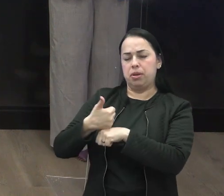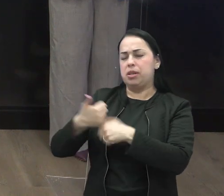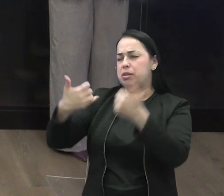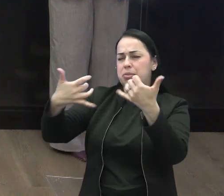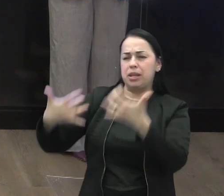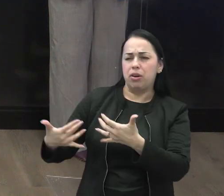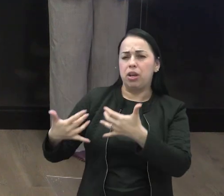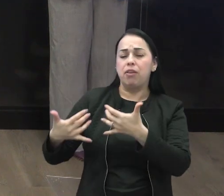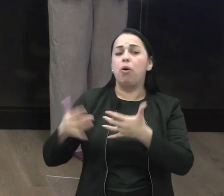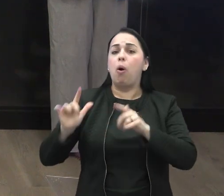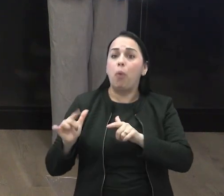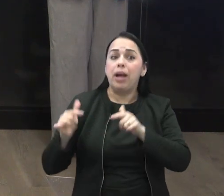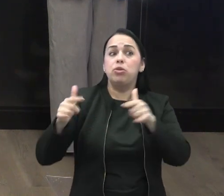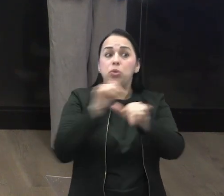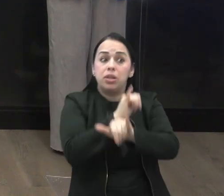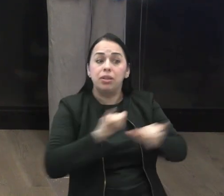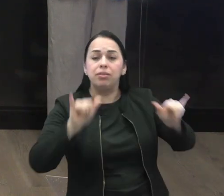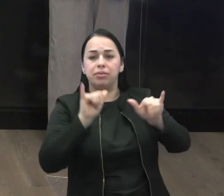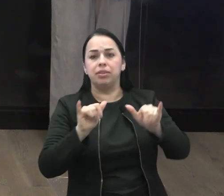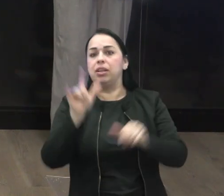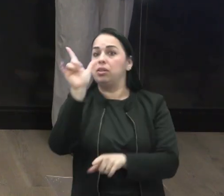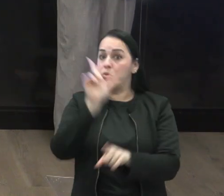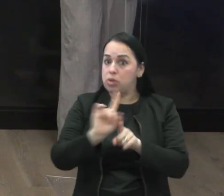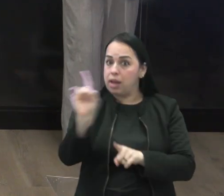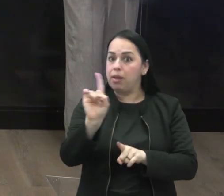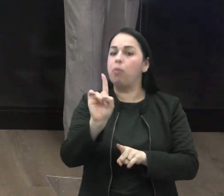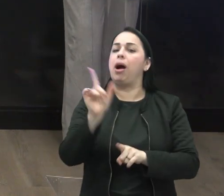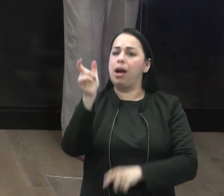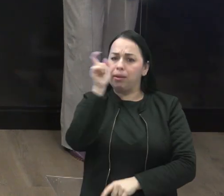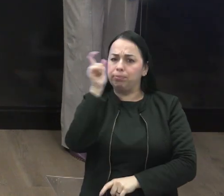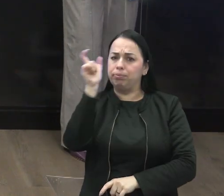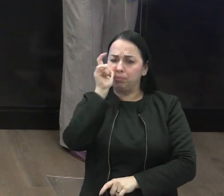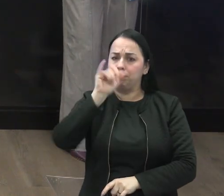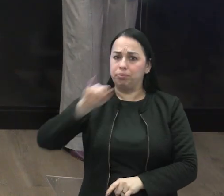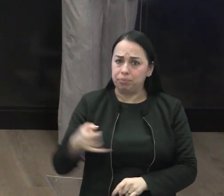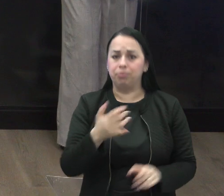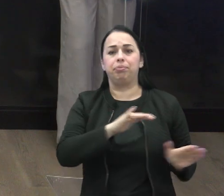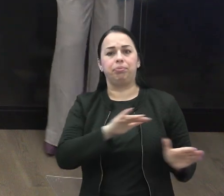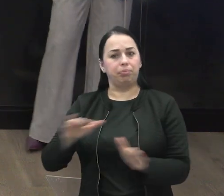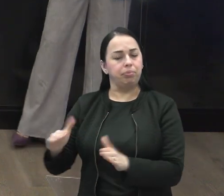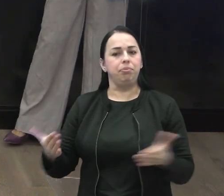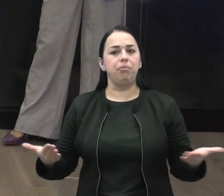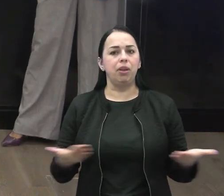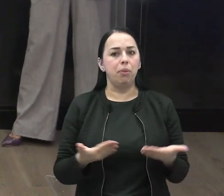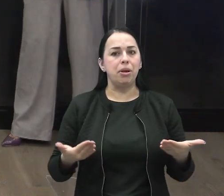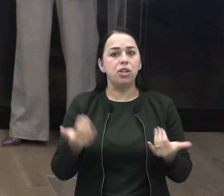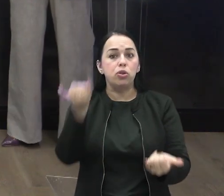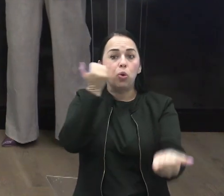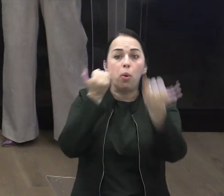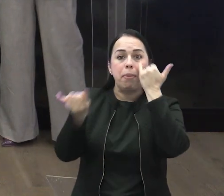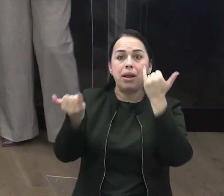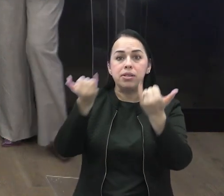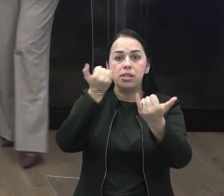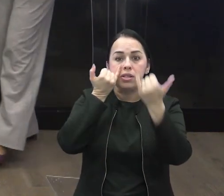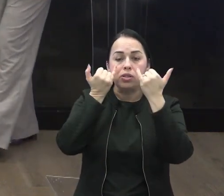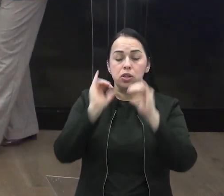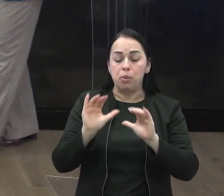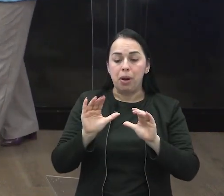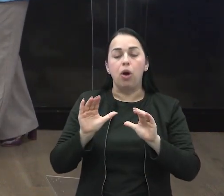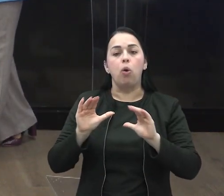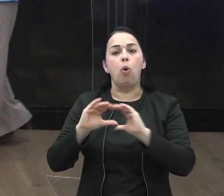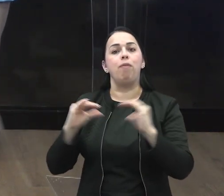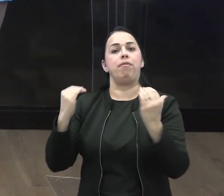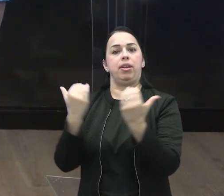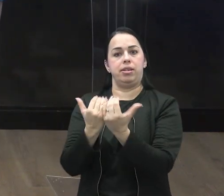as ações preventivas. Então fica por aí que o programa de hoje está só começando. A gente começa o boletim com informação sobre